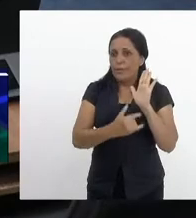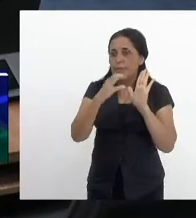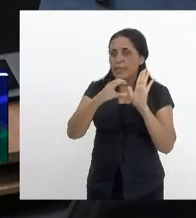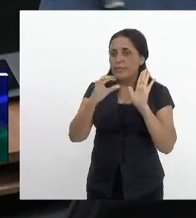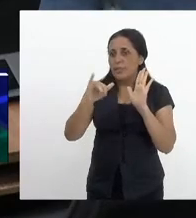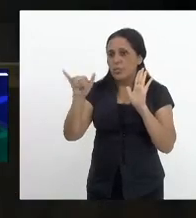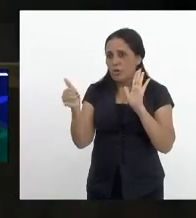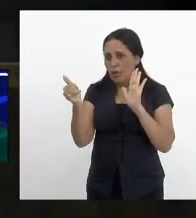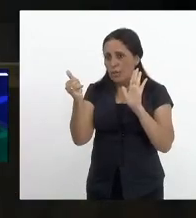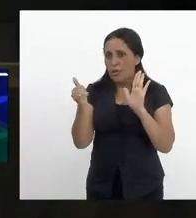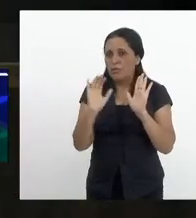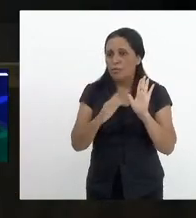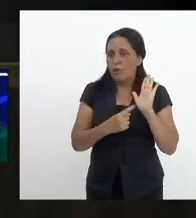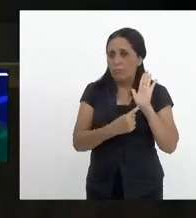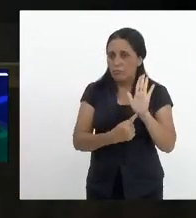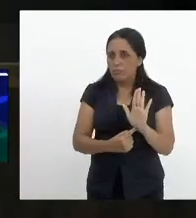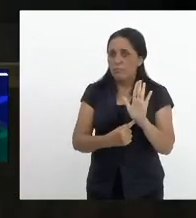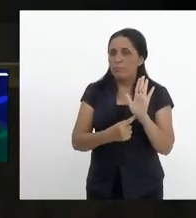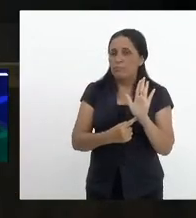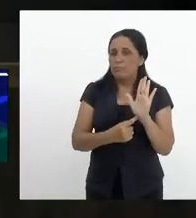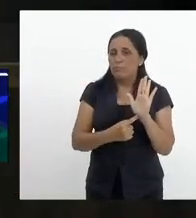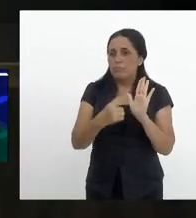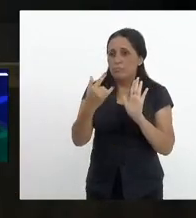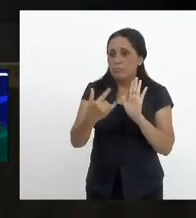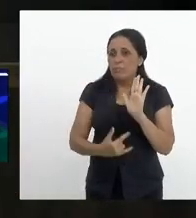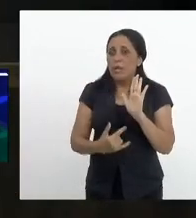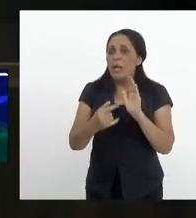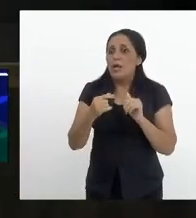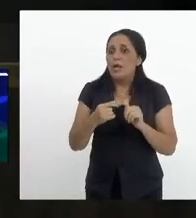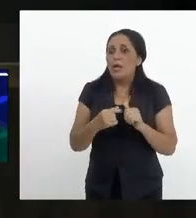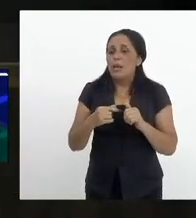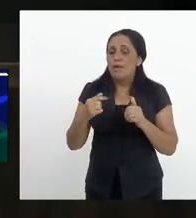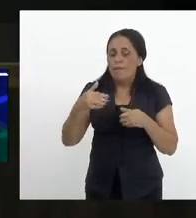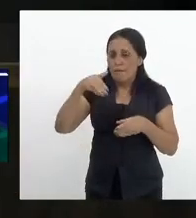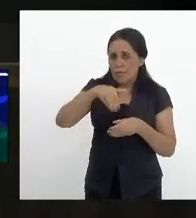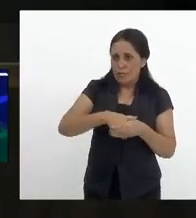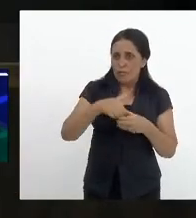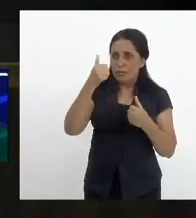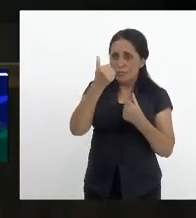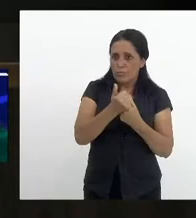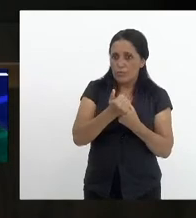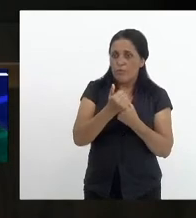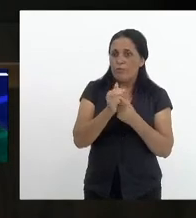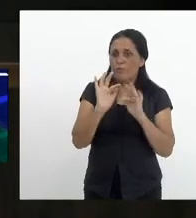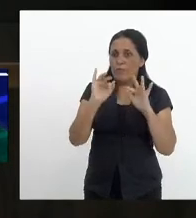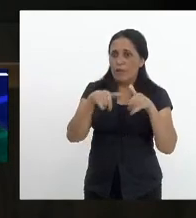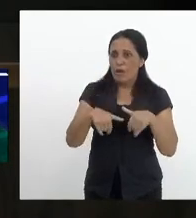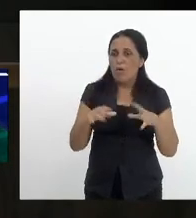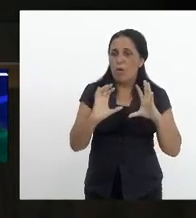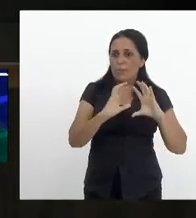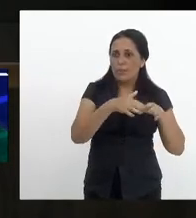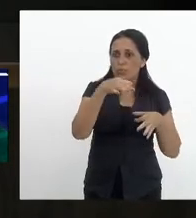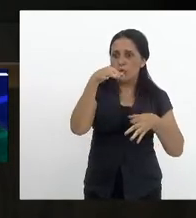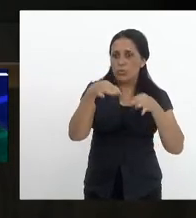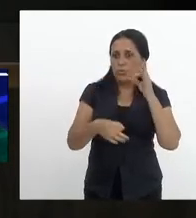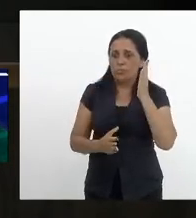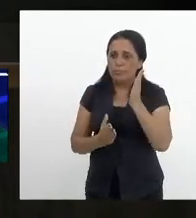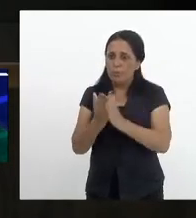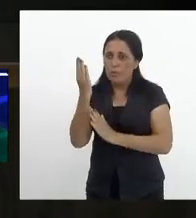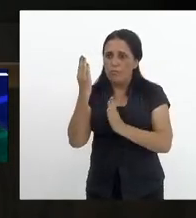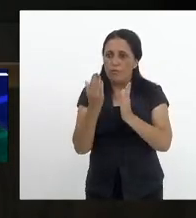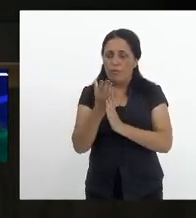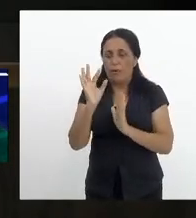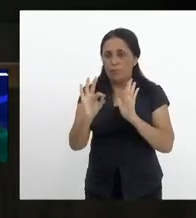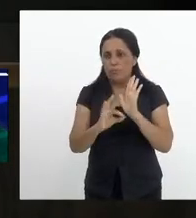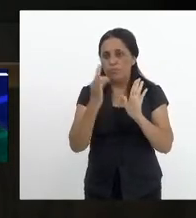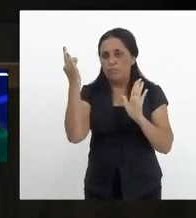orçamento já emitiu parecer, então, em votação, substitutivo com forma final da Comissão de Constituição e Justiça. Senhores que aprovam o parecer como estão, aprovado, vai